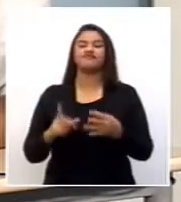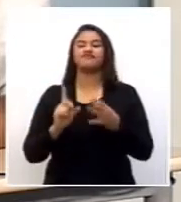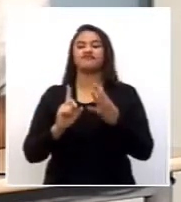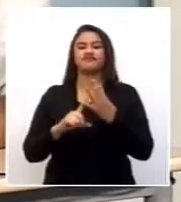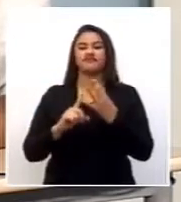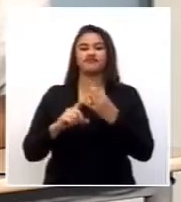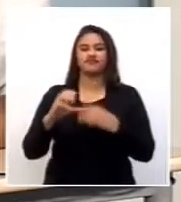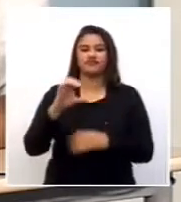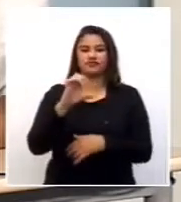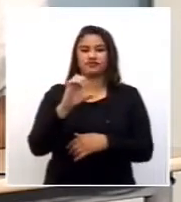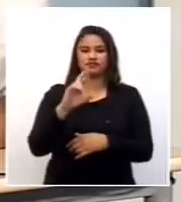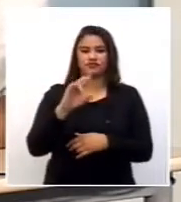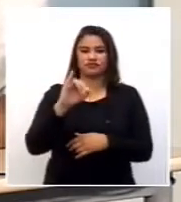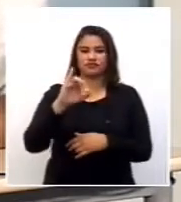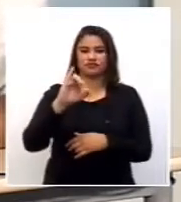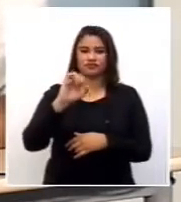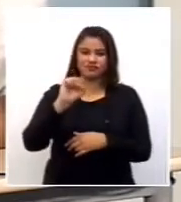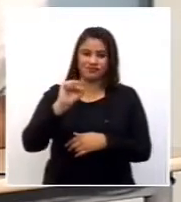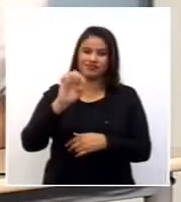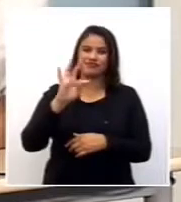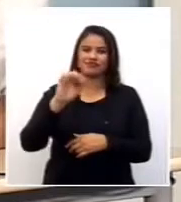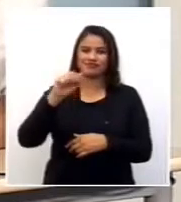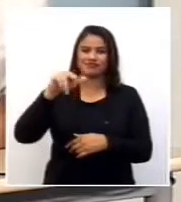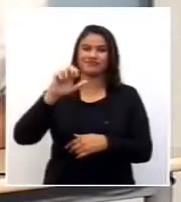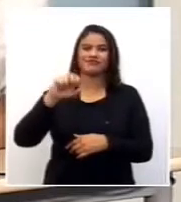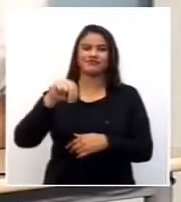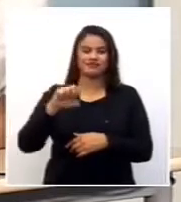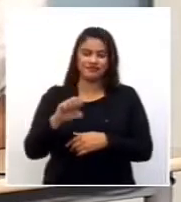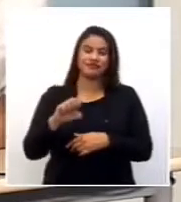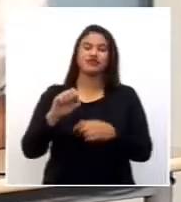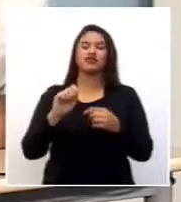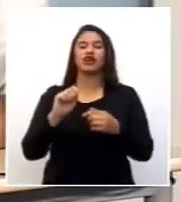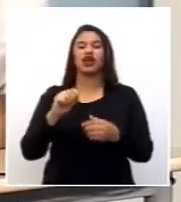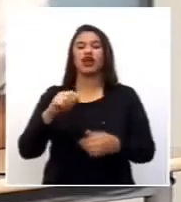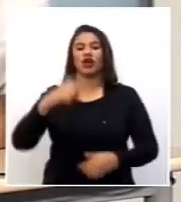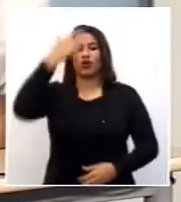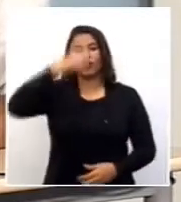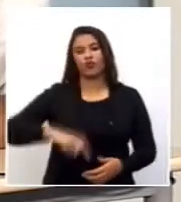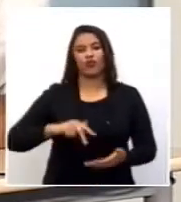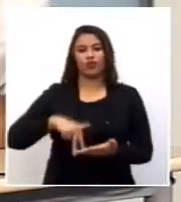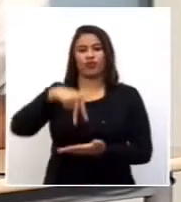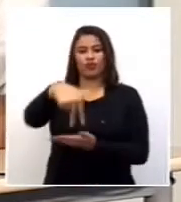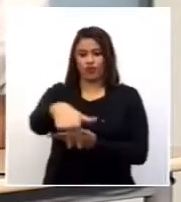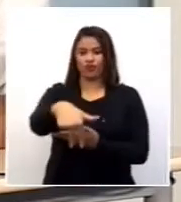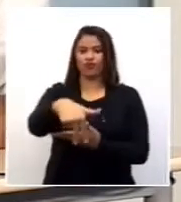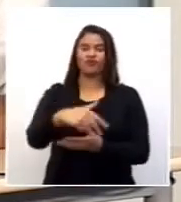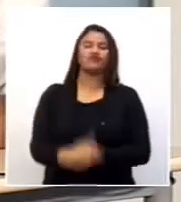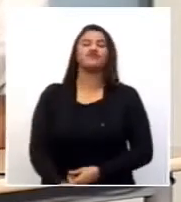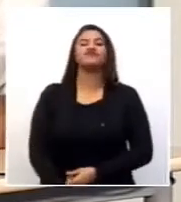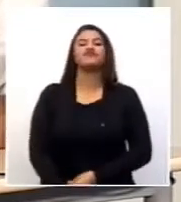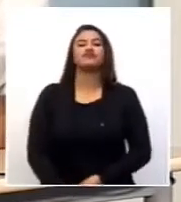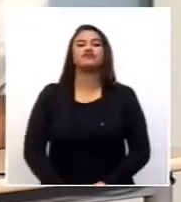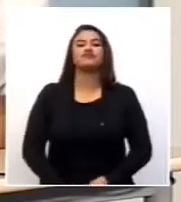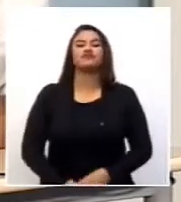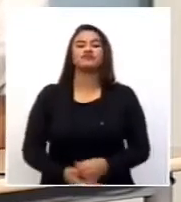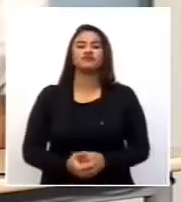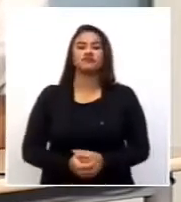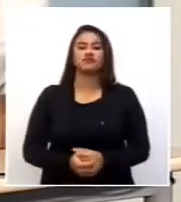Cristiane, protagonismo, isso é um aspecto muito importante, tá, pessoal? Professor Arthur,